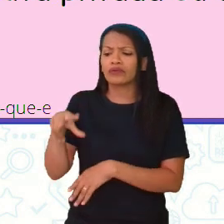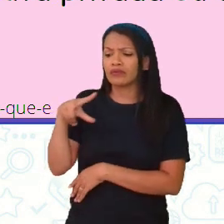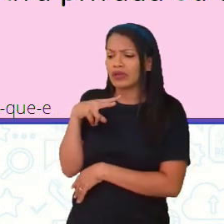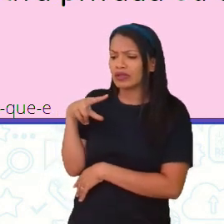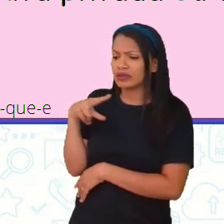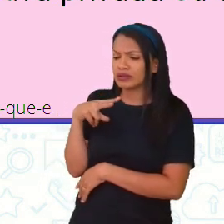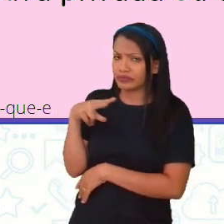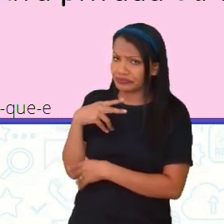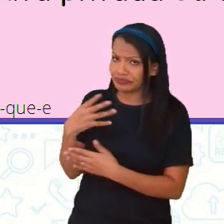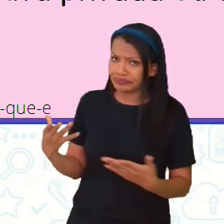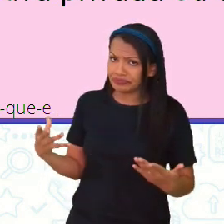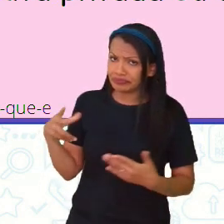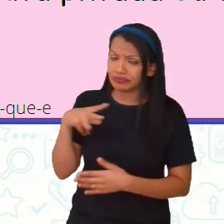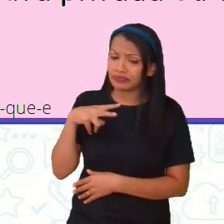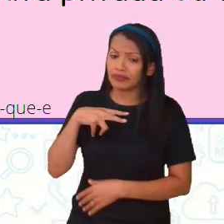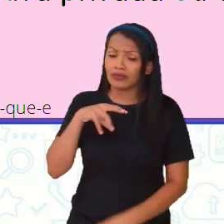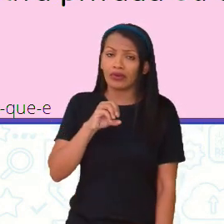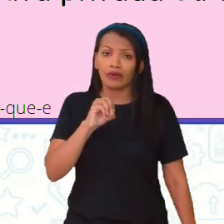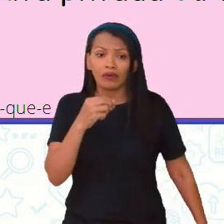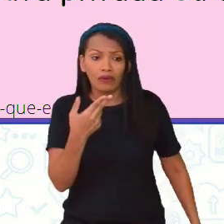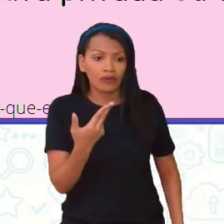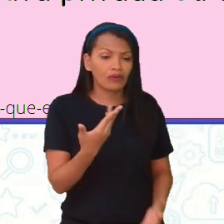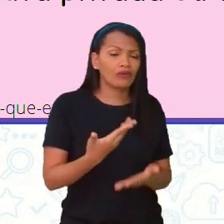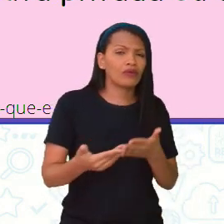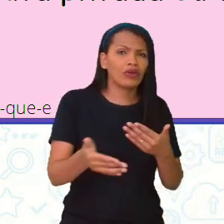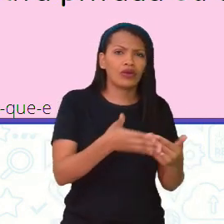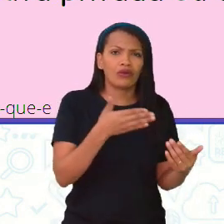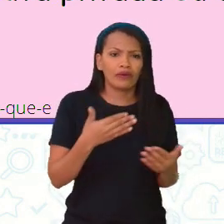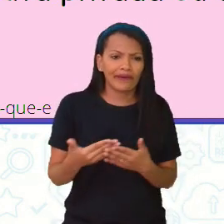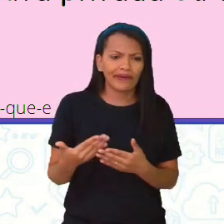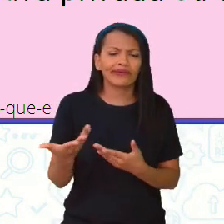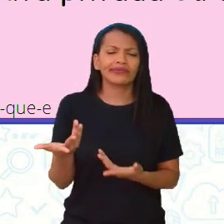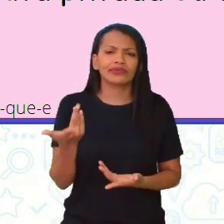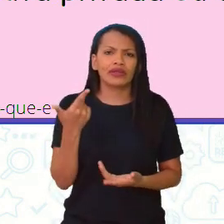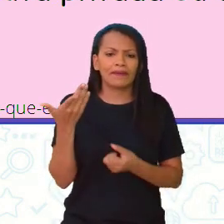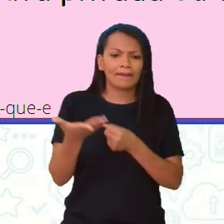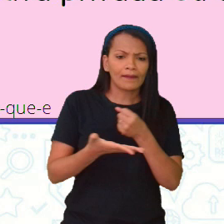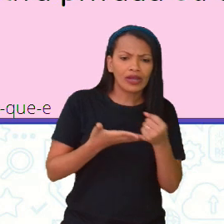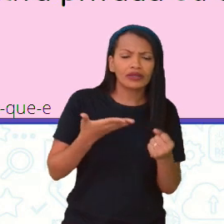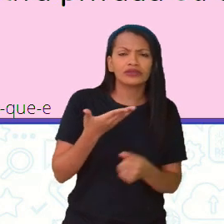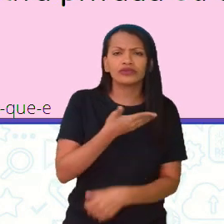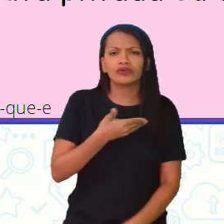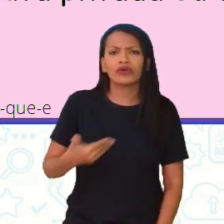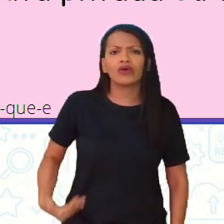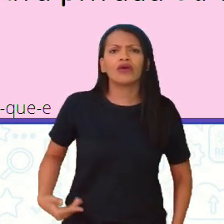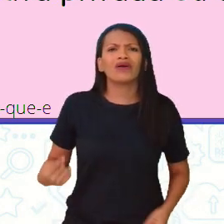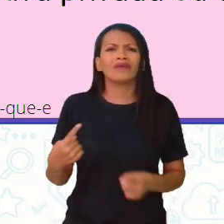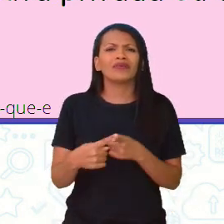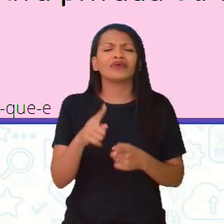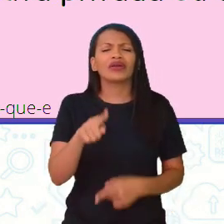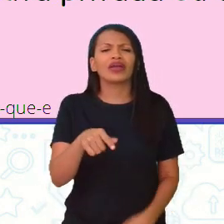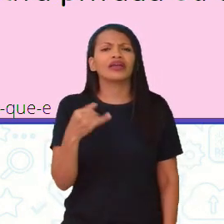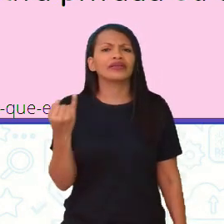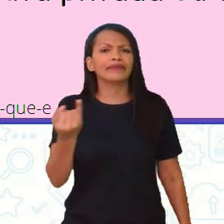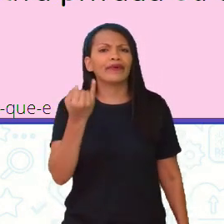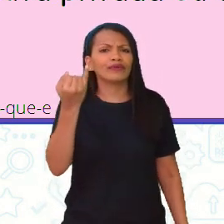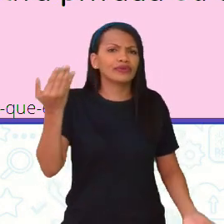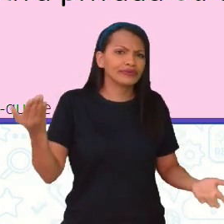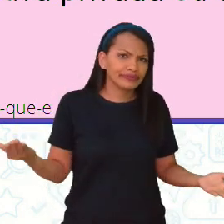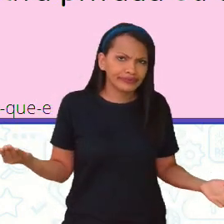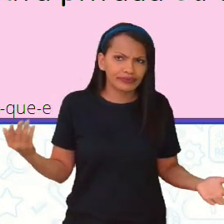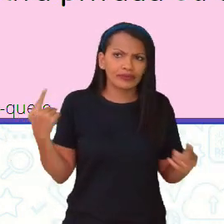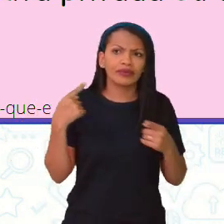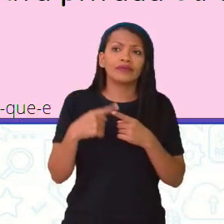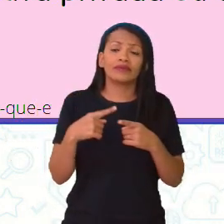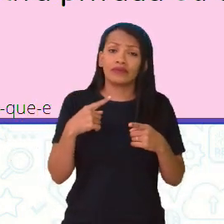privada, no caso aí, ou de qualquer nível do governo. Por que isso é importante, minha gente? Essa questão do